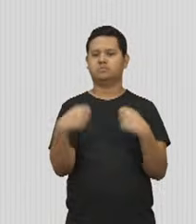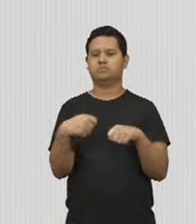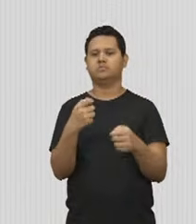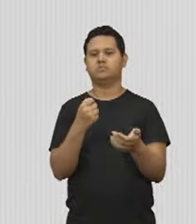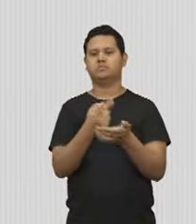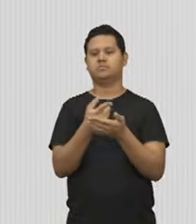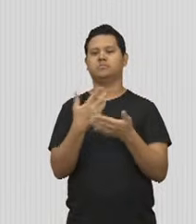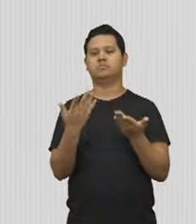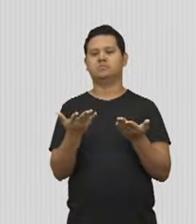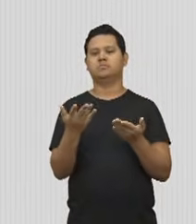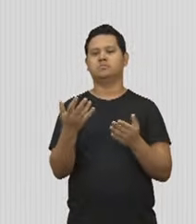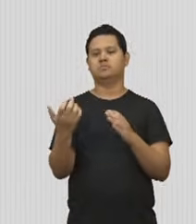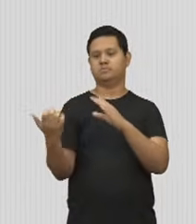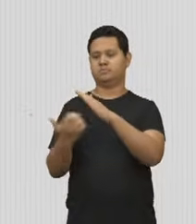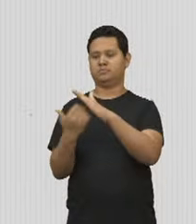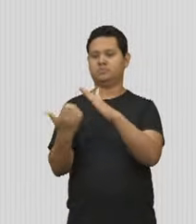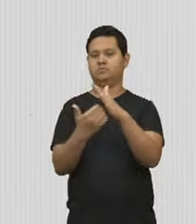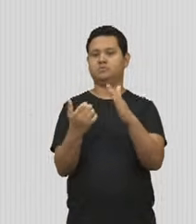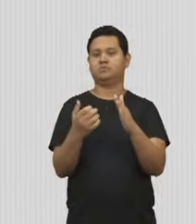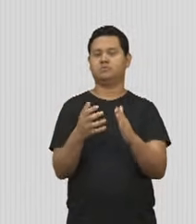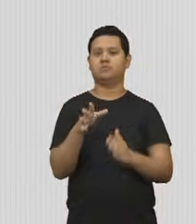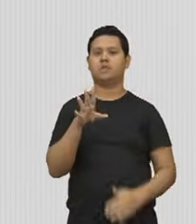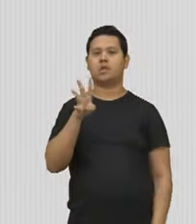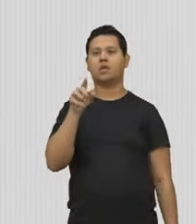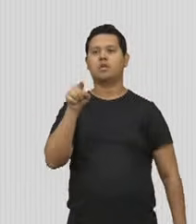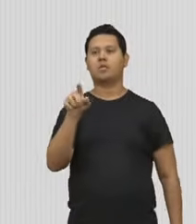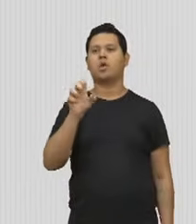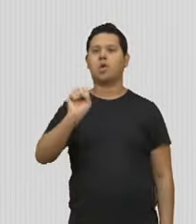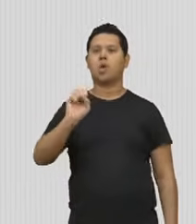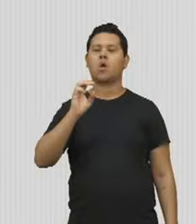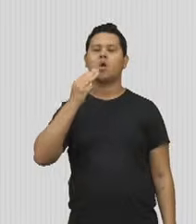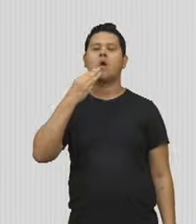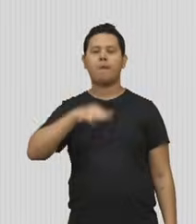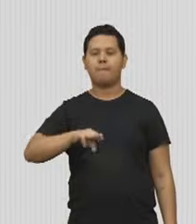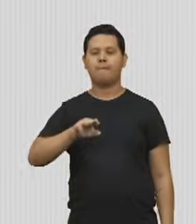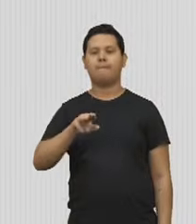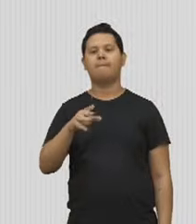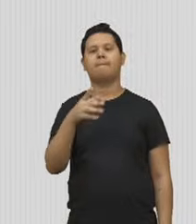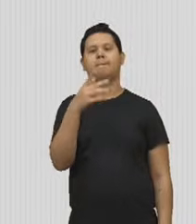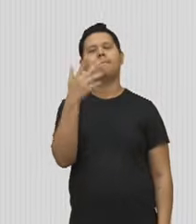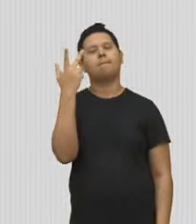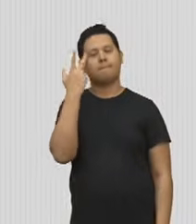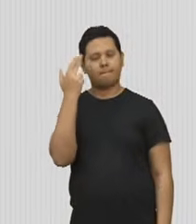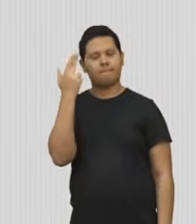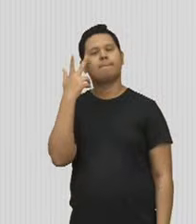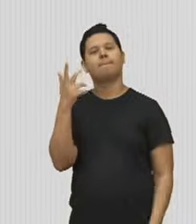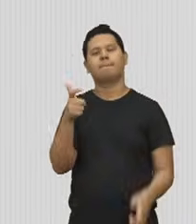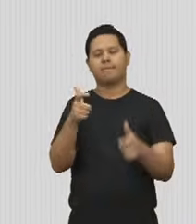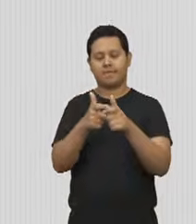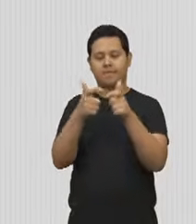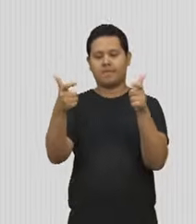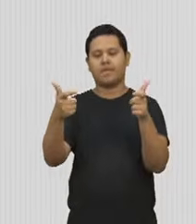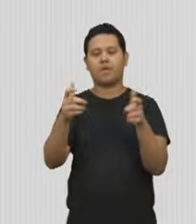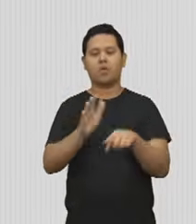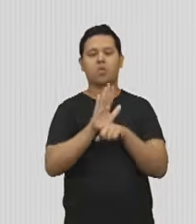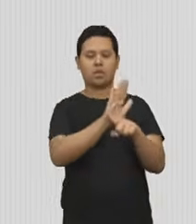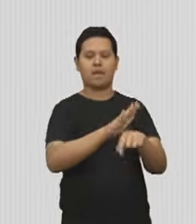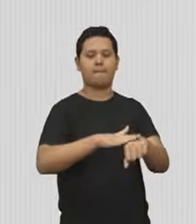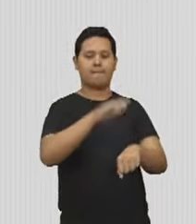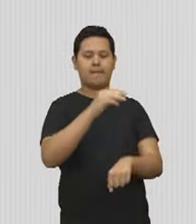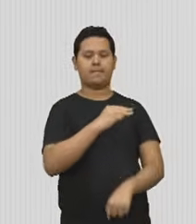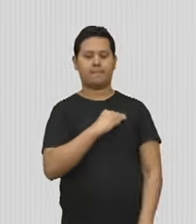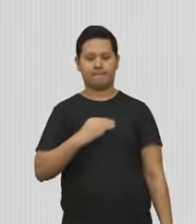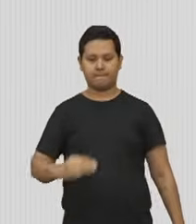pagar. Então, as empresas que recebem mais de 4,8 milhões de reais, elas naturalmente, elas vão ter que contribuir mais com o